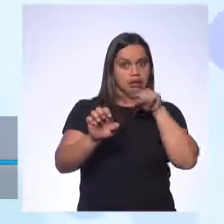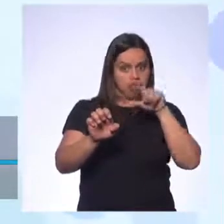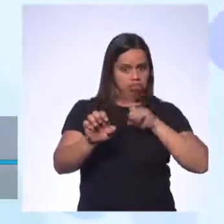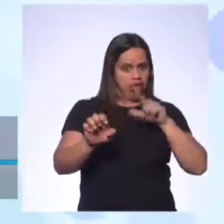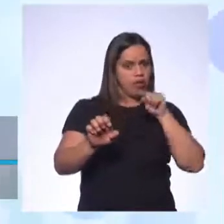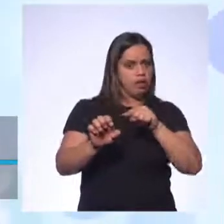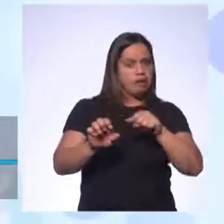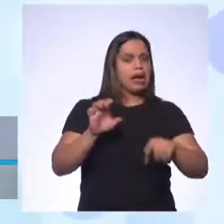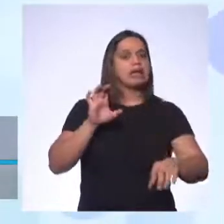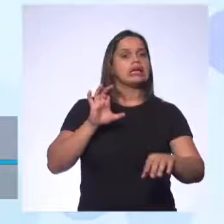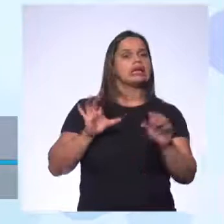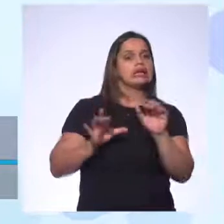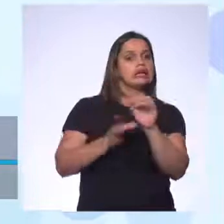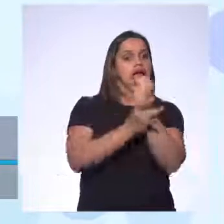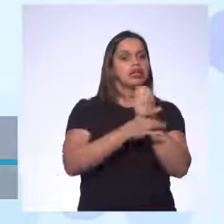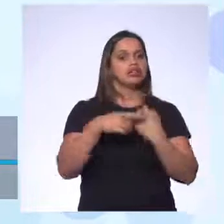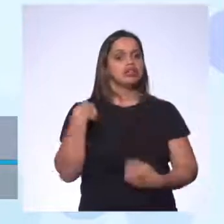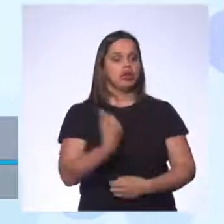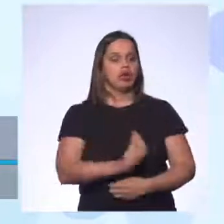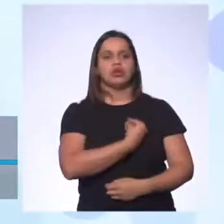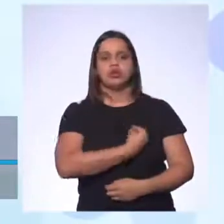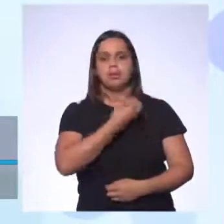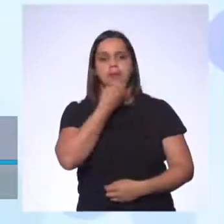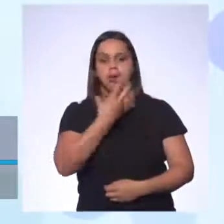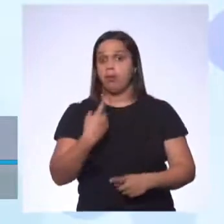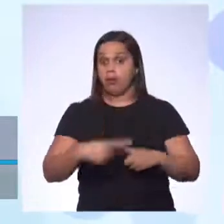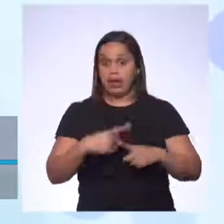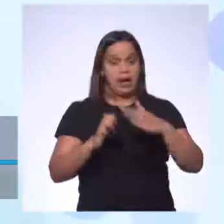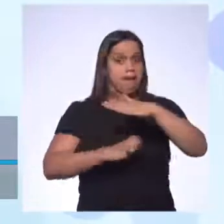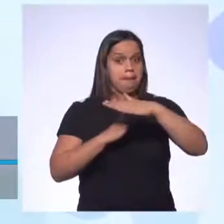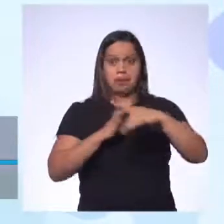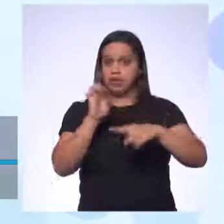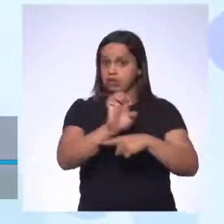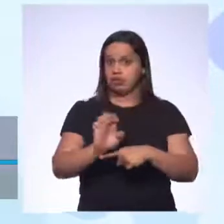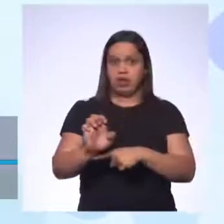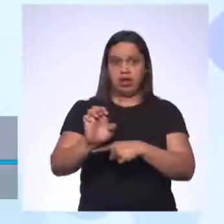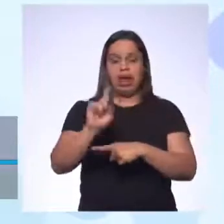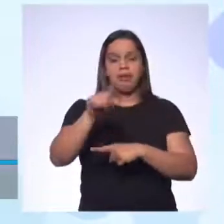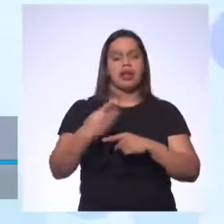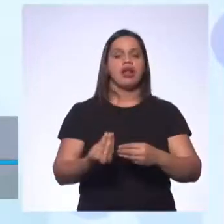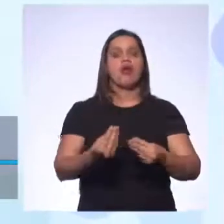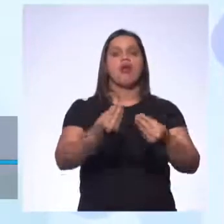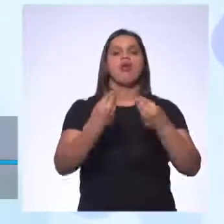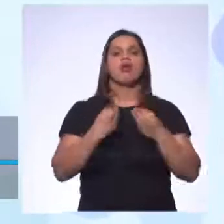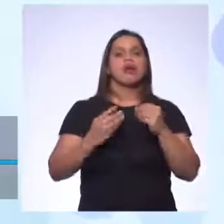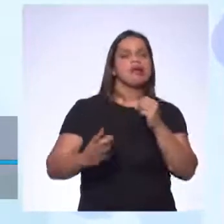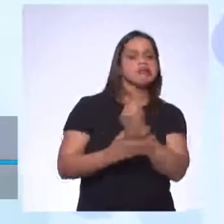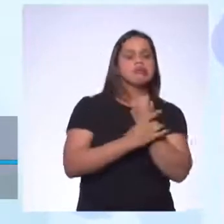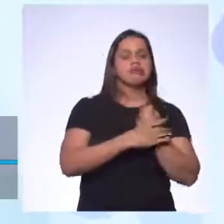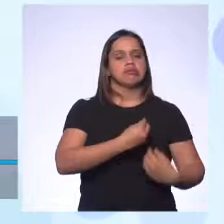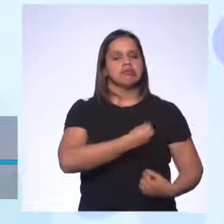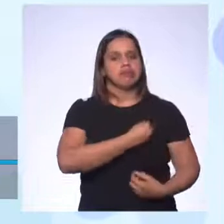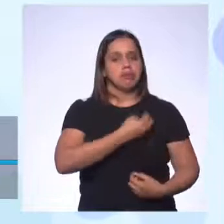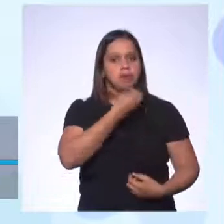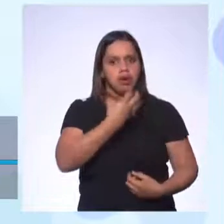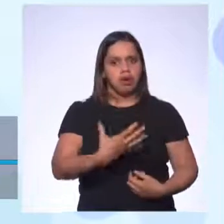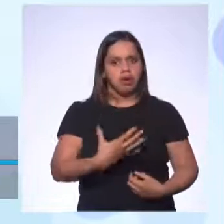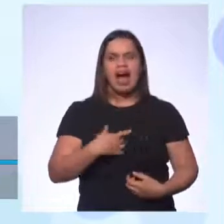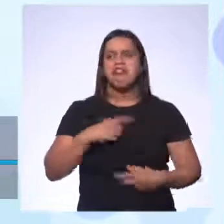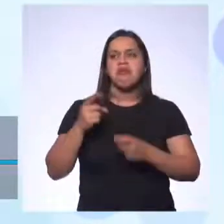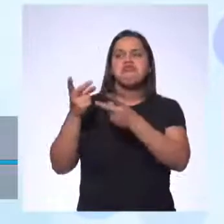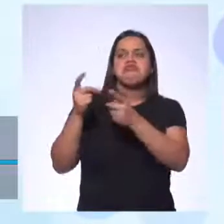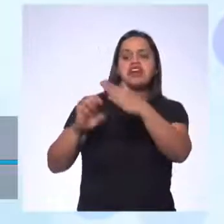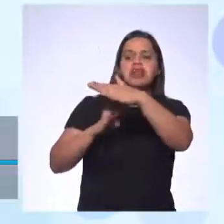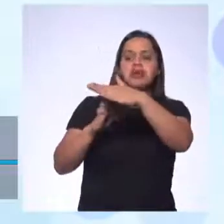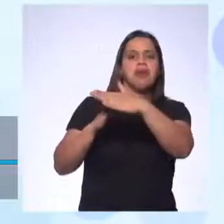Quem pensa diferente disso, desculpa. Empresa estatal não é para dar lucro, é para garantir meu bem-estar. Tá bom? Tem que falar, vamos vender tal empresa que não está dando lucro.